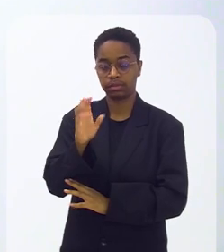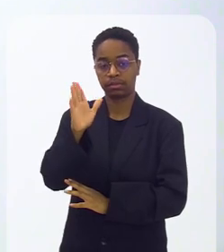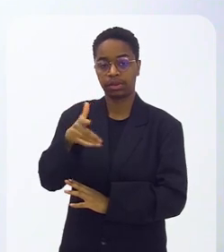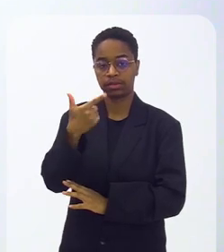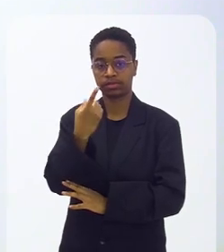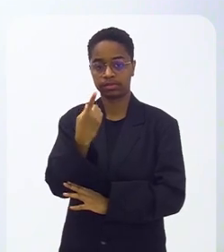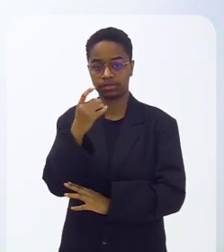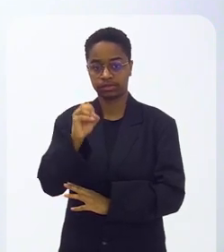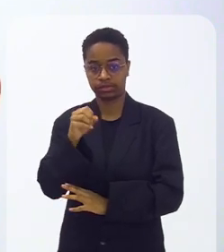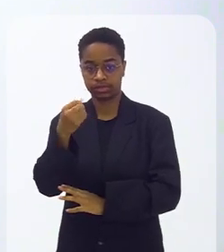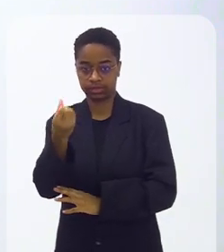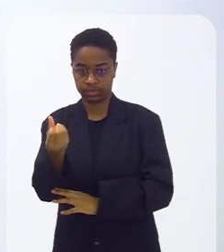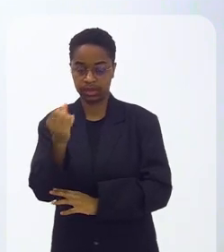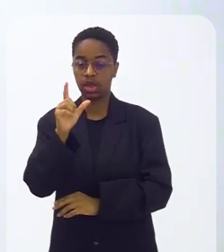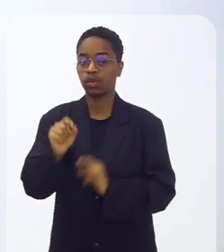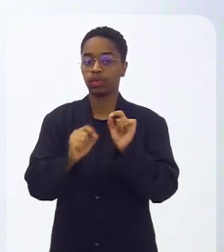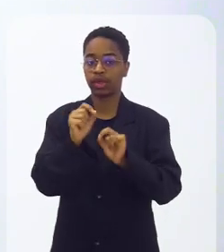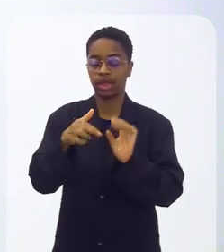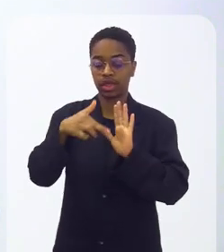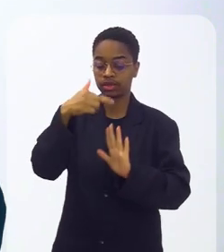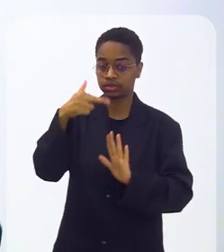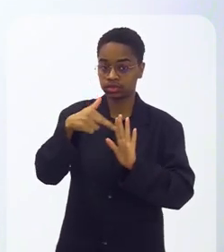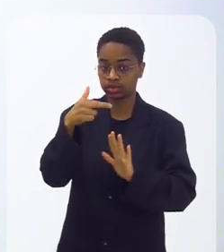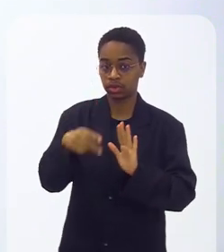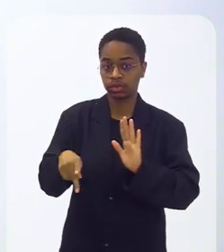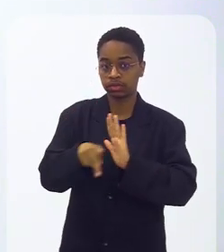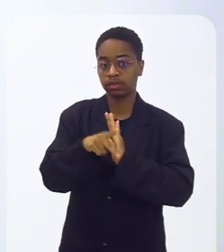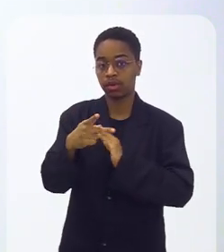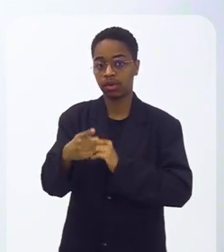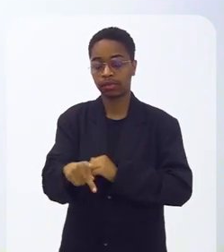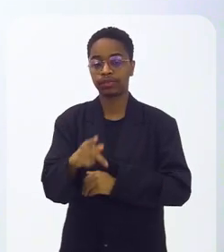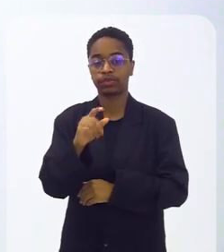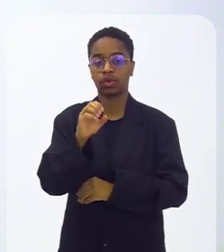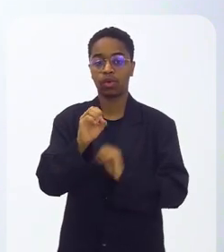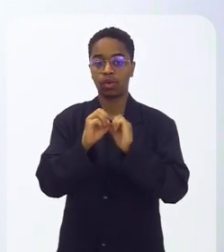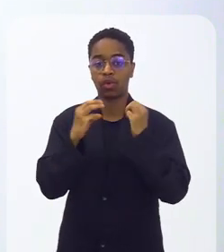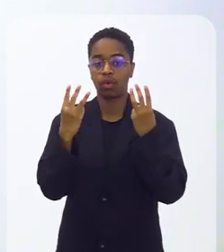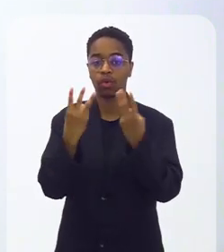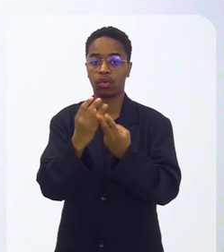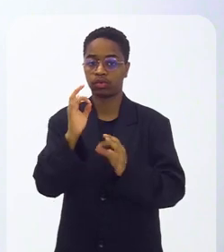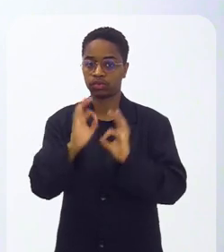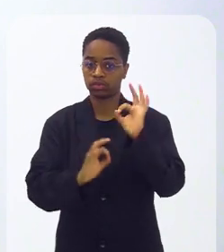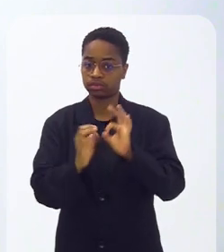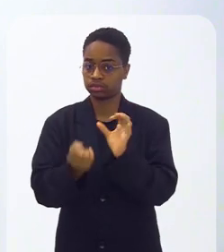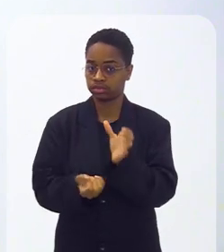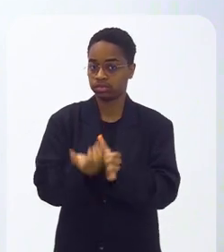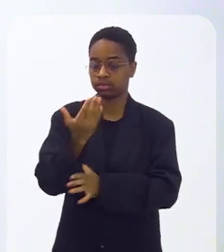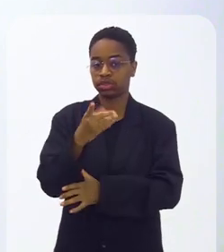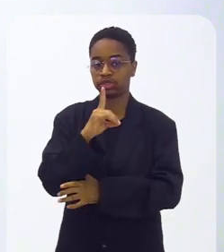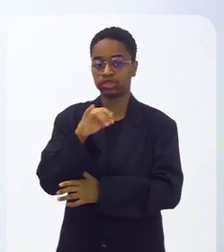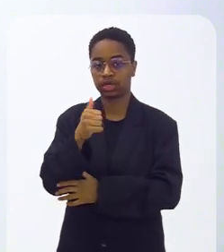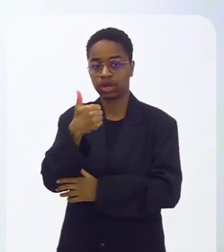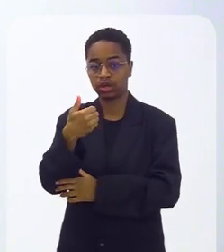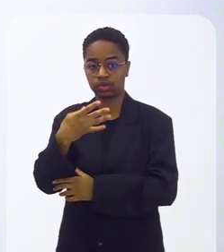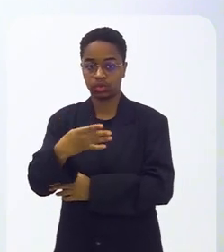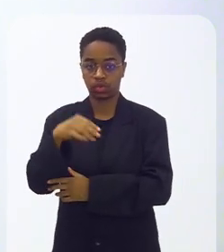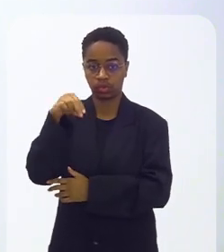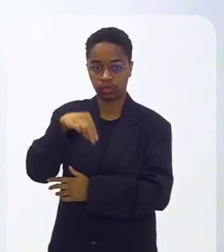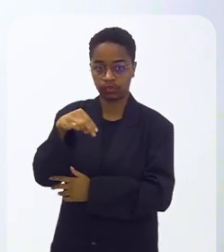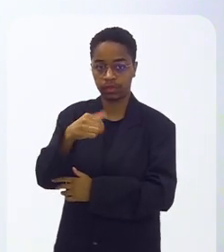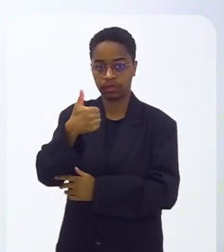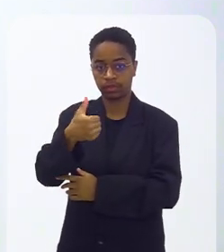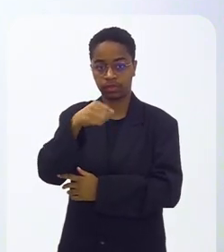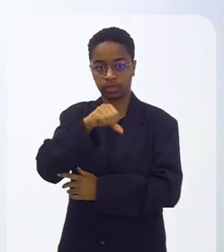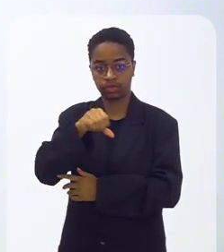de 106, que é a resolução que a ONU estabeleceu, a Organização das Nações Unidas, em 14 de